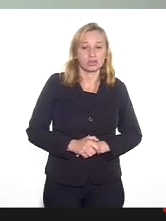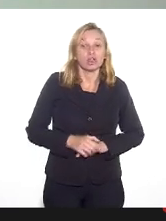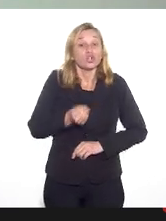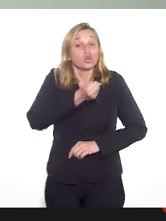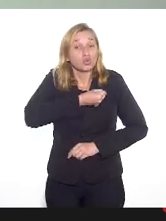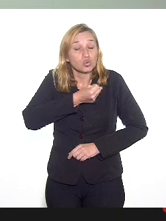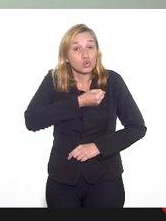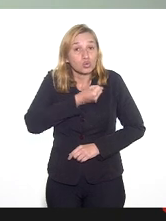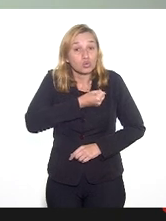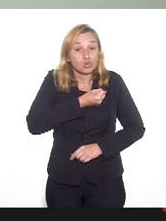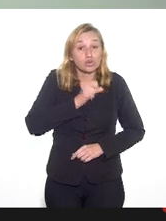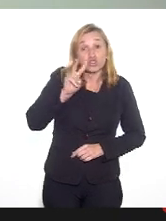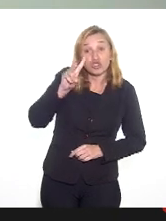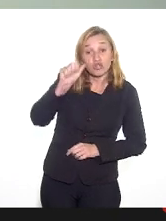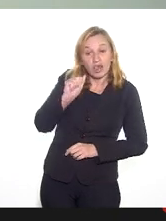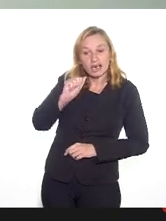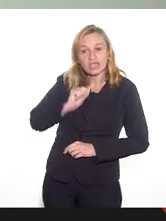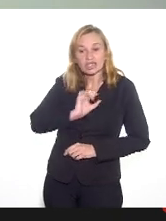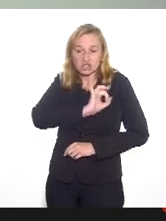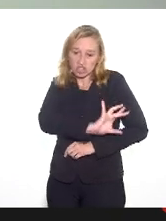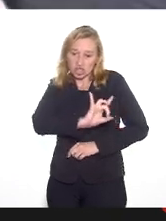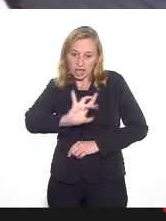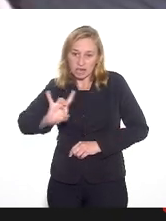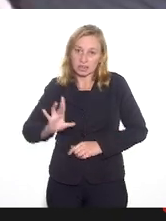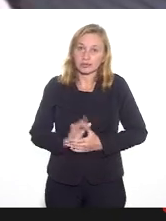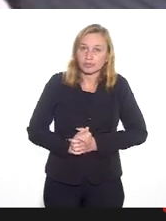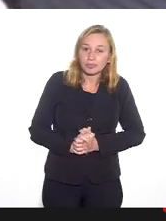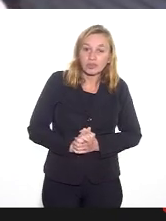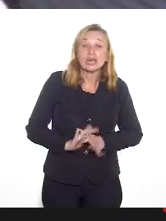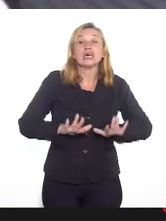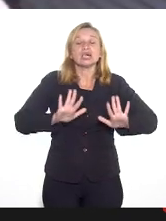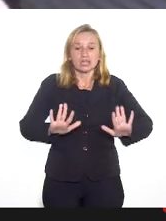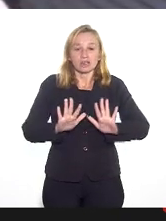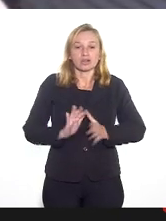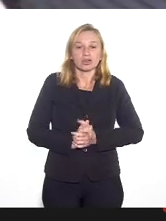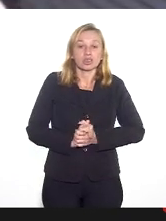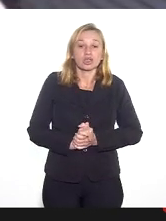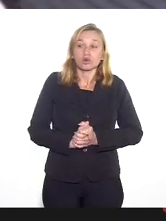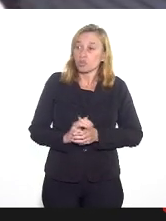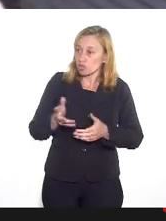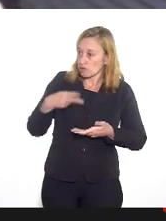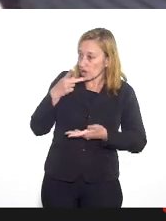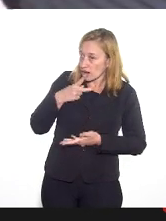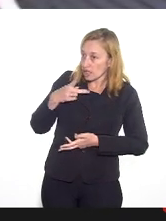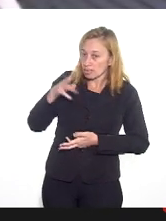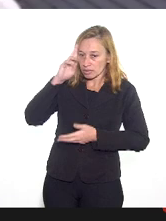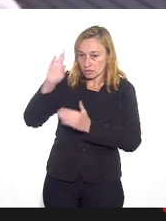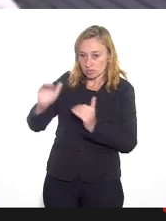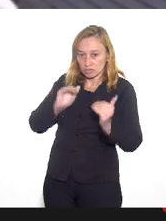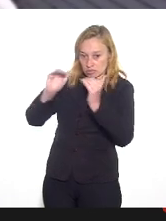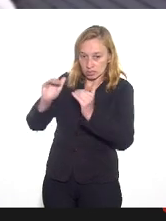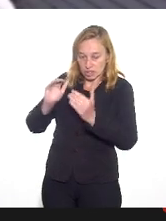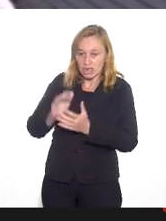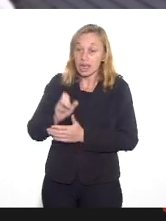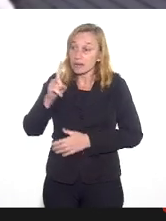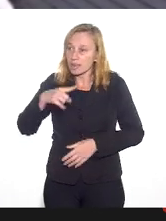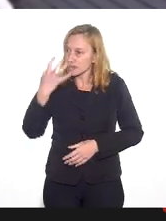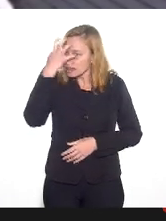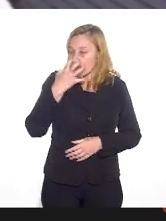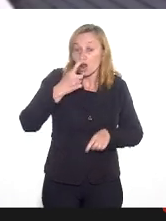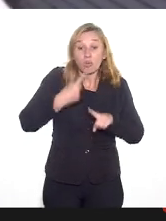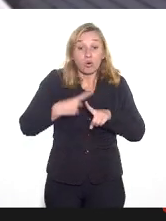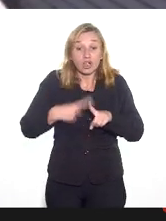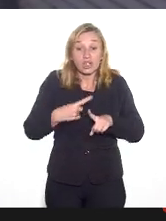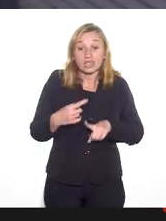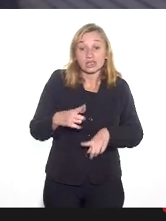de vagas em cada cargo. Isso, mas o que eu queria esclarecer para a Vossa Excelência é que isso pode ser mais grave. É porque se a gente